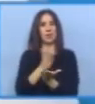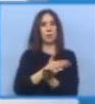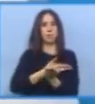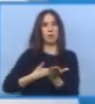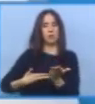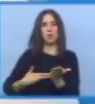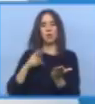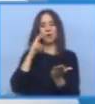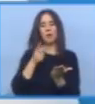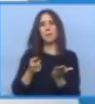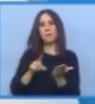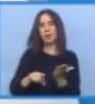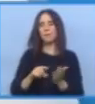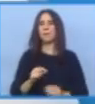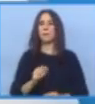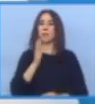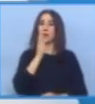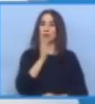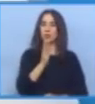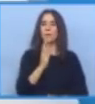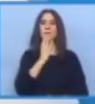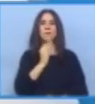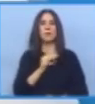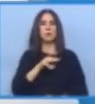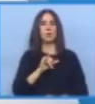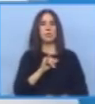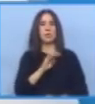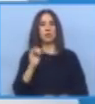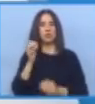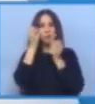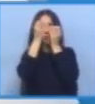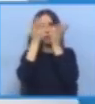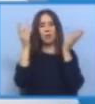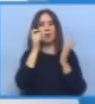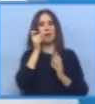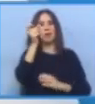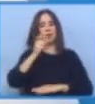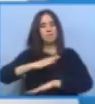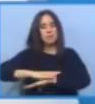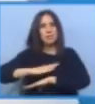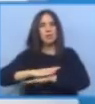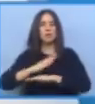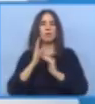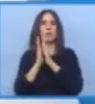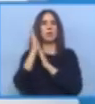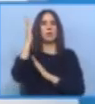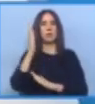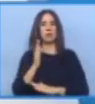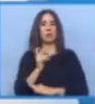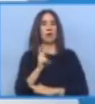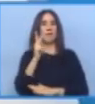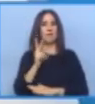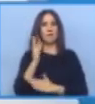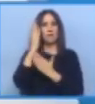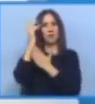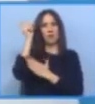já estava dito em Moisés, nos profetas, ele era o servo de Deus, o servo de Yahvé,